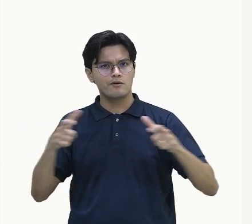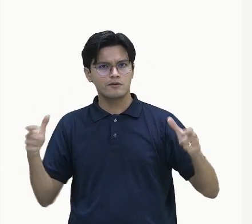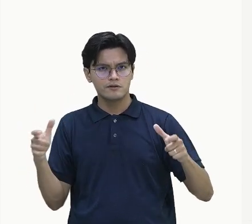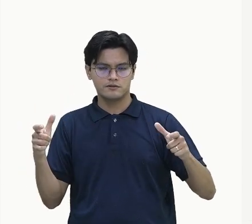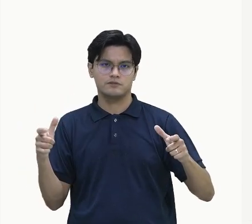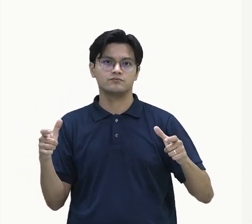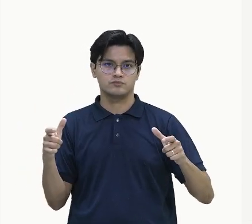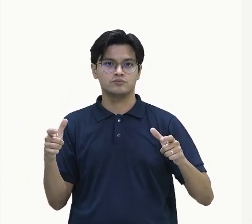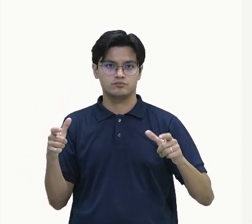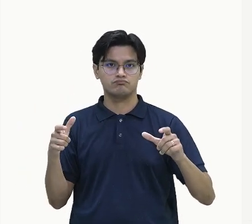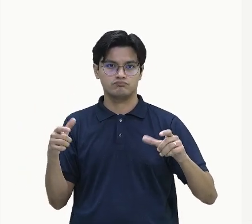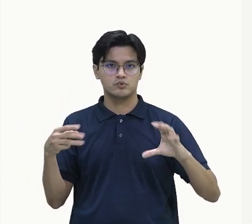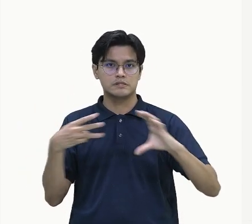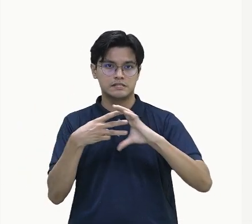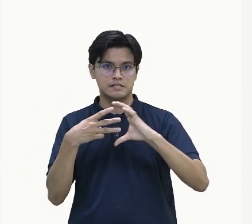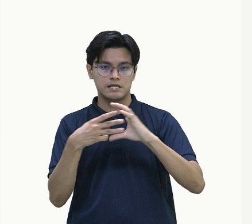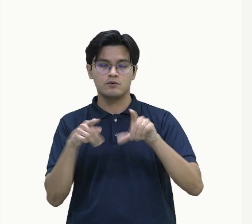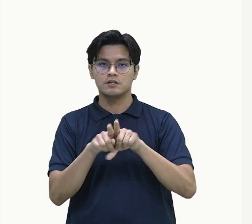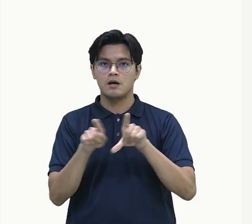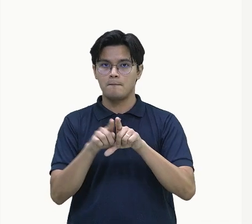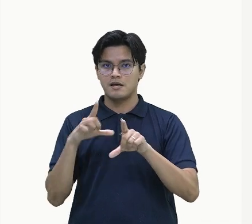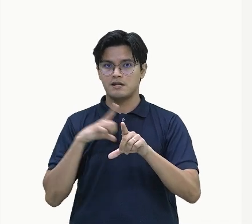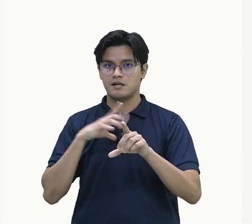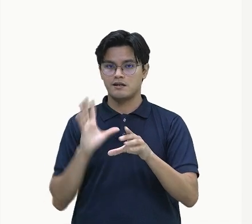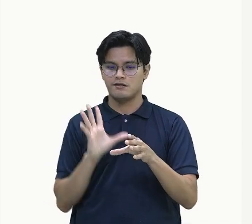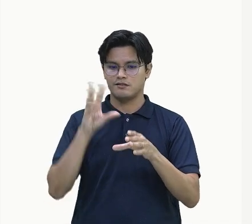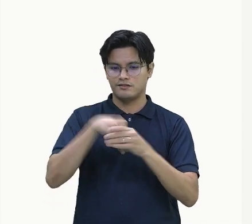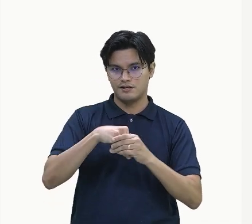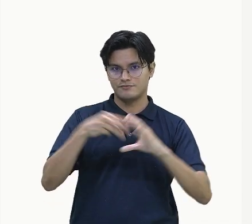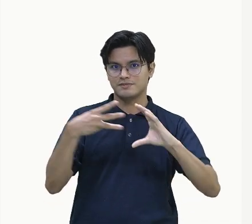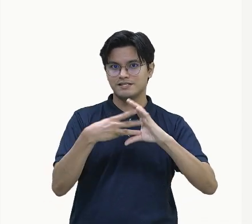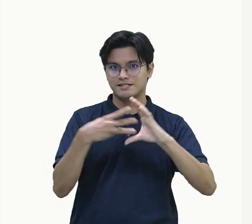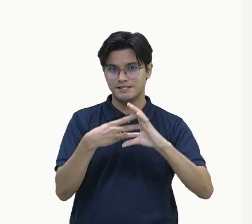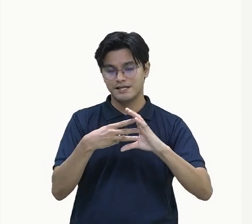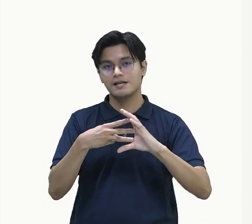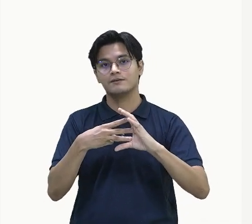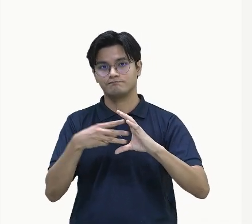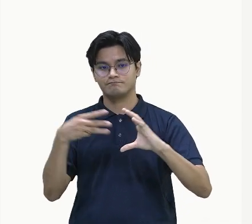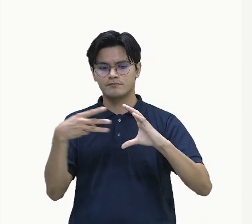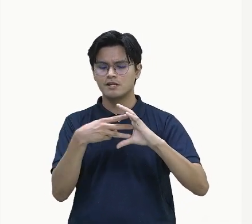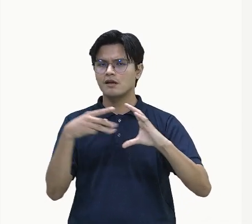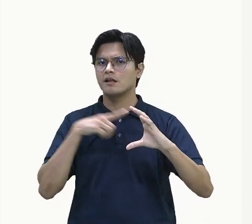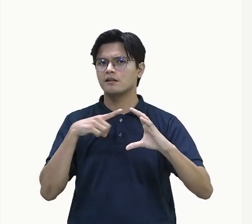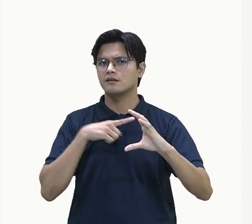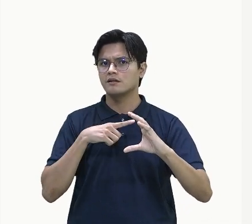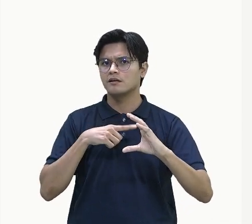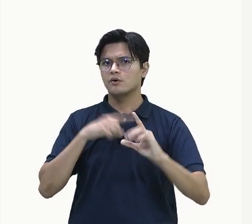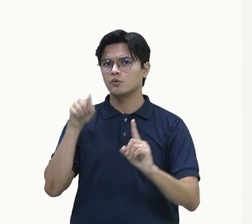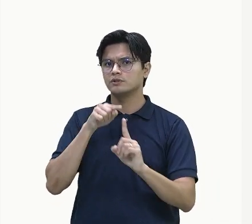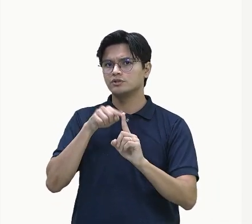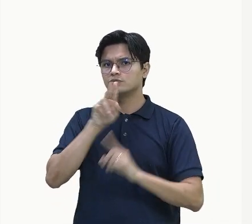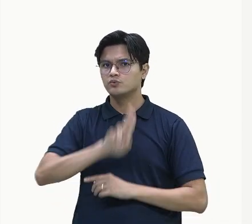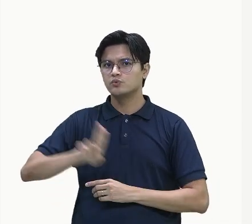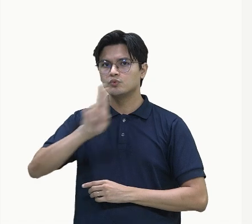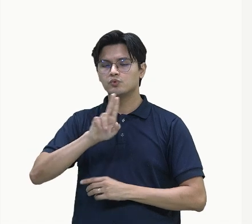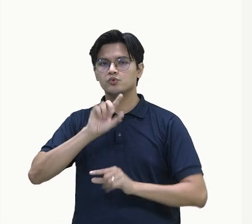organelas estão contidas também nessa parte da célula, sendo responsável pela integração das